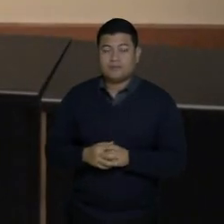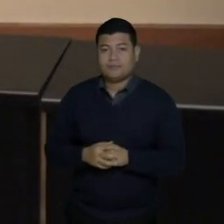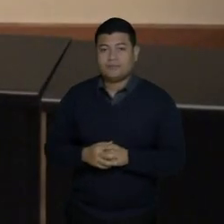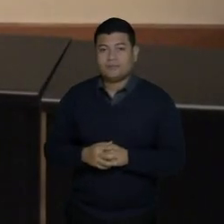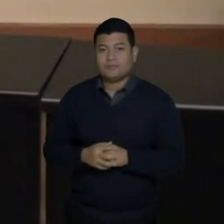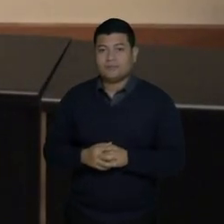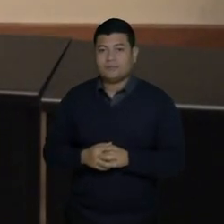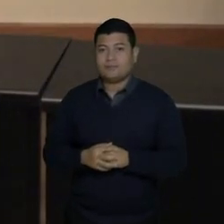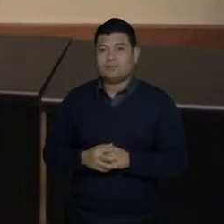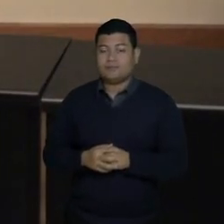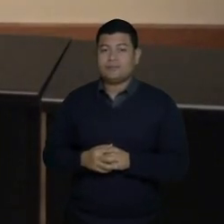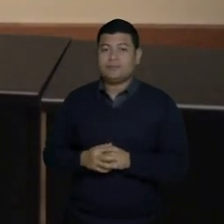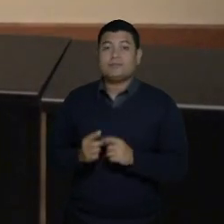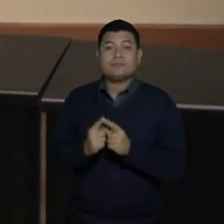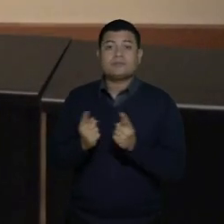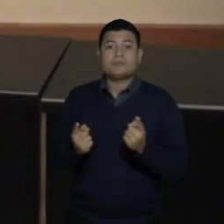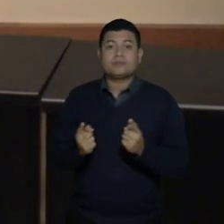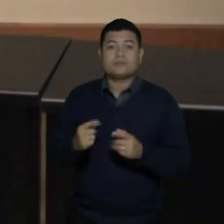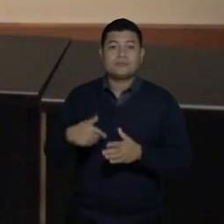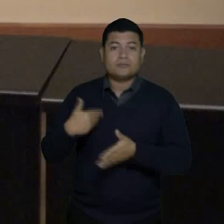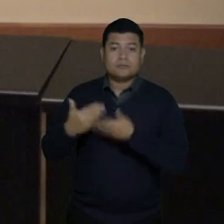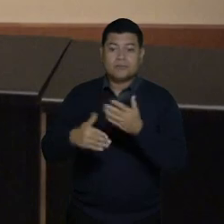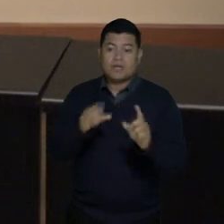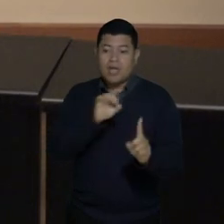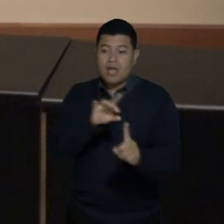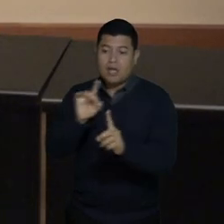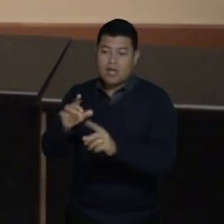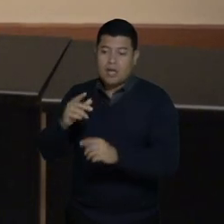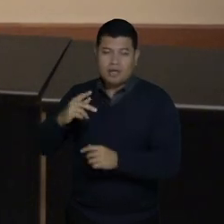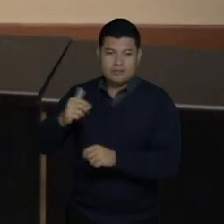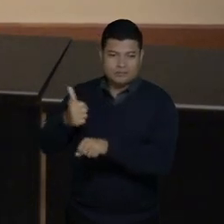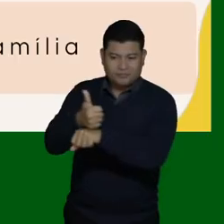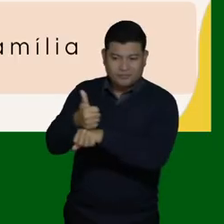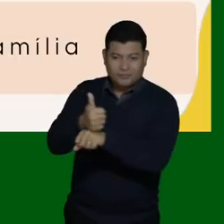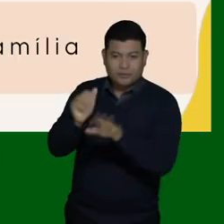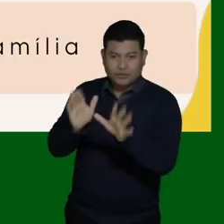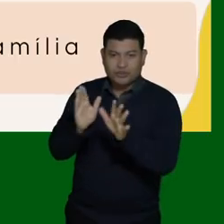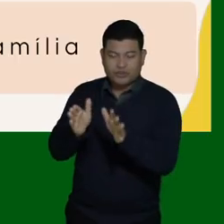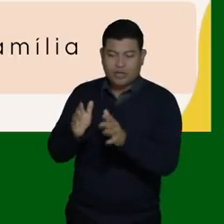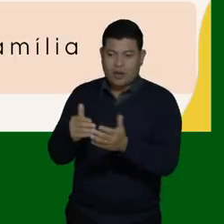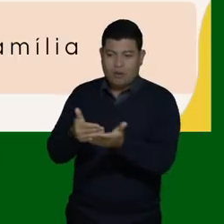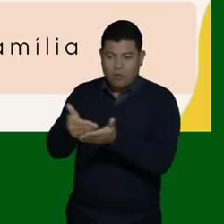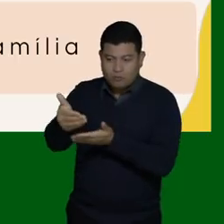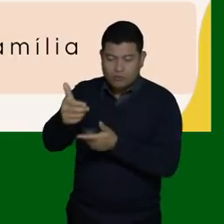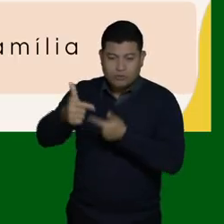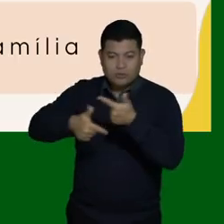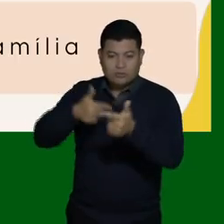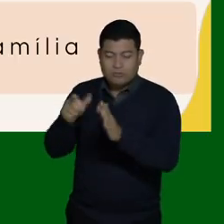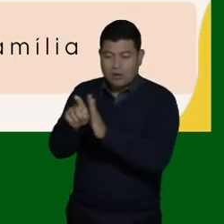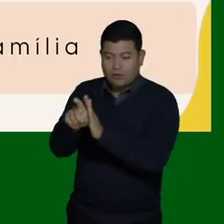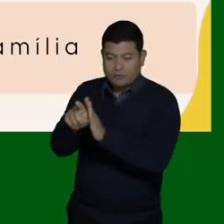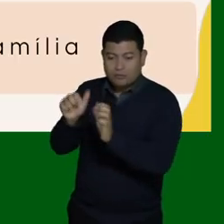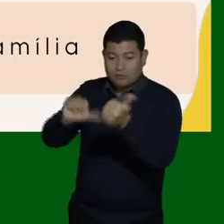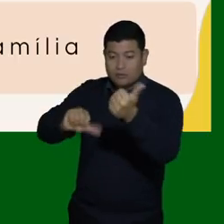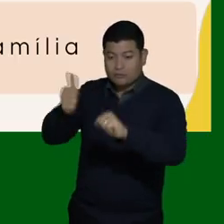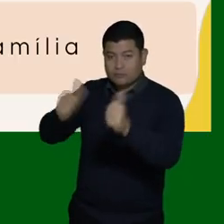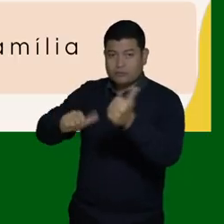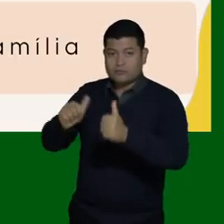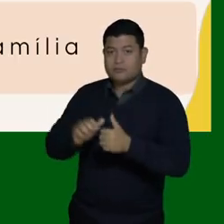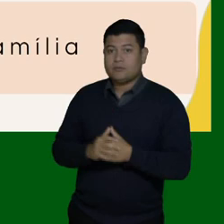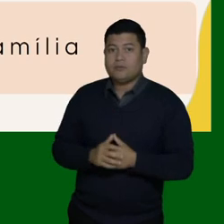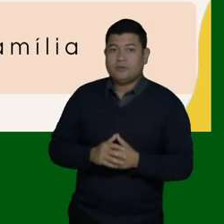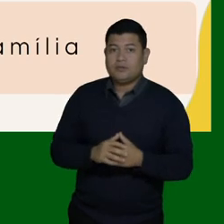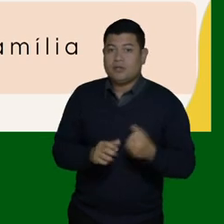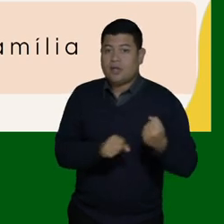rápida então depois que cada profissional aplicou seus protocolos fez sua avaliação faz 25